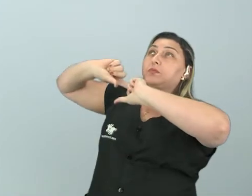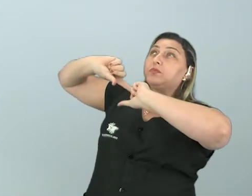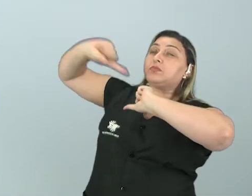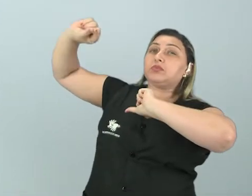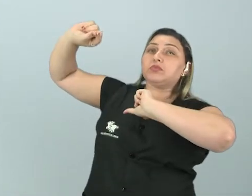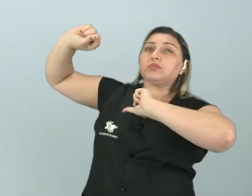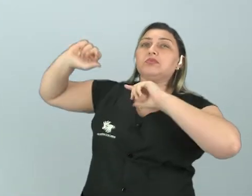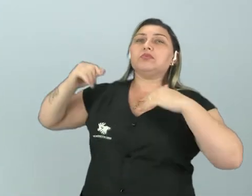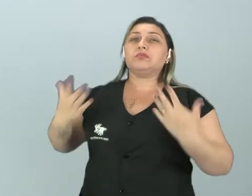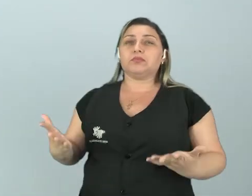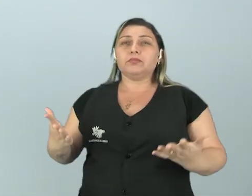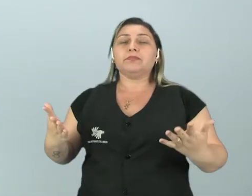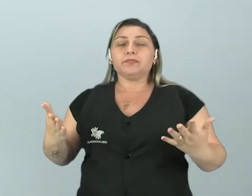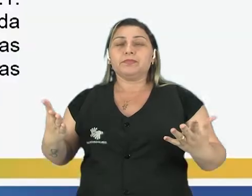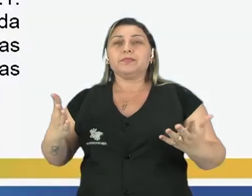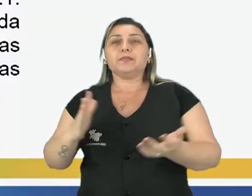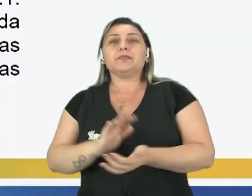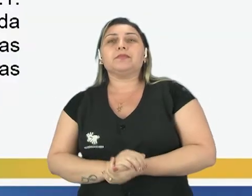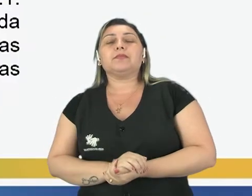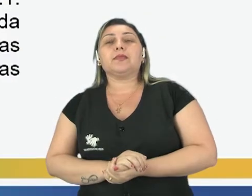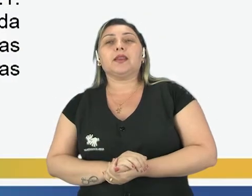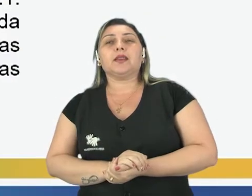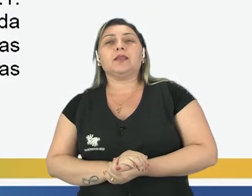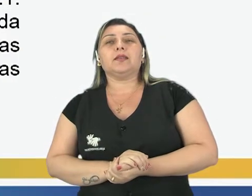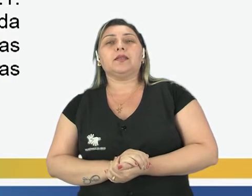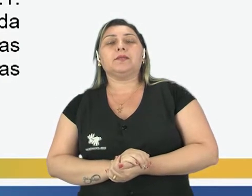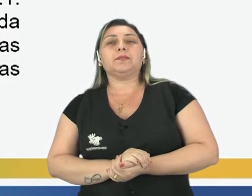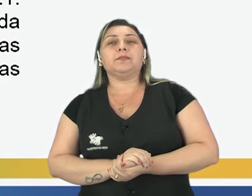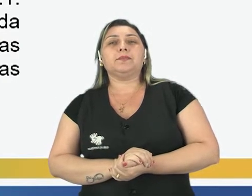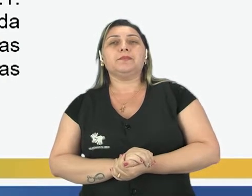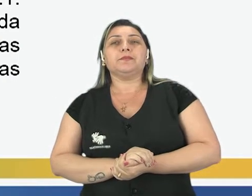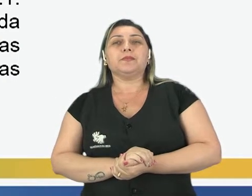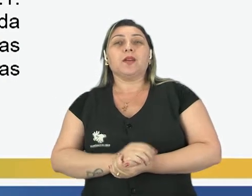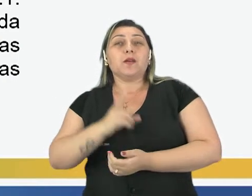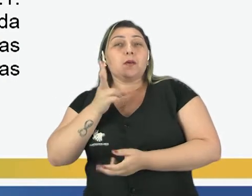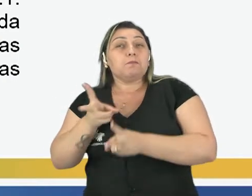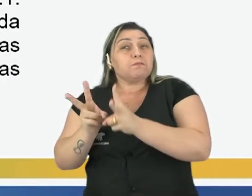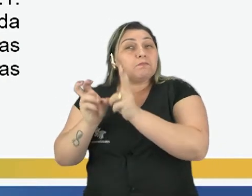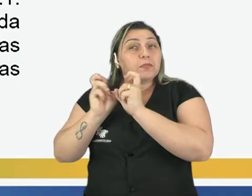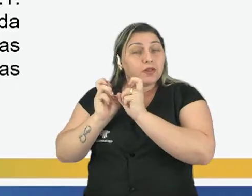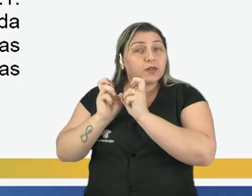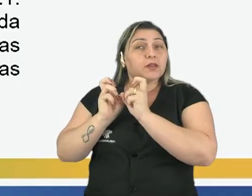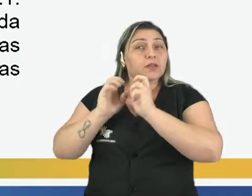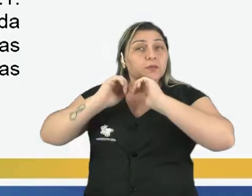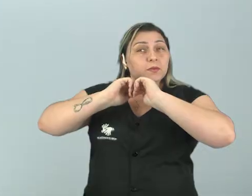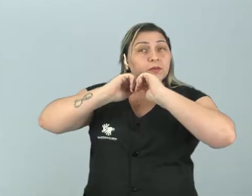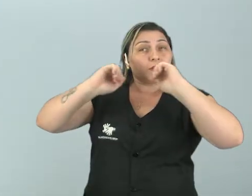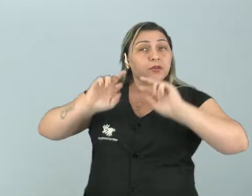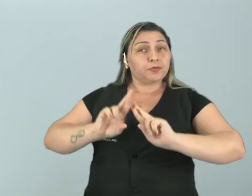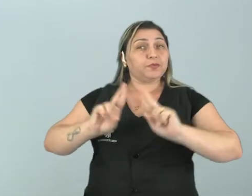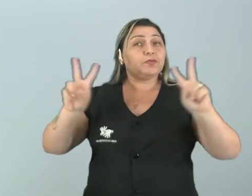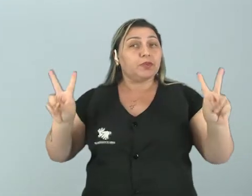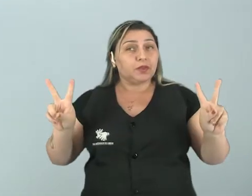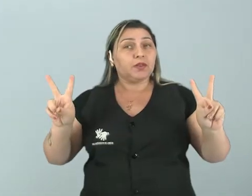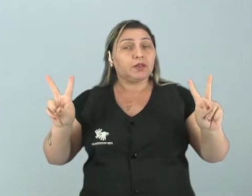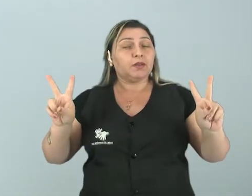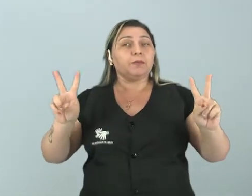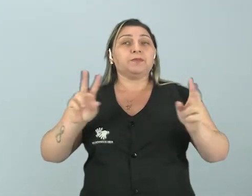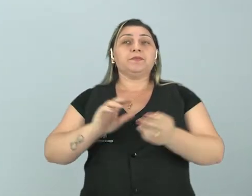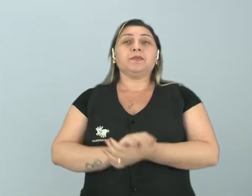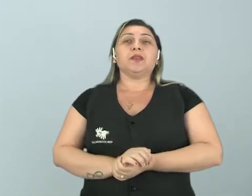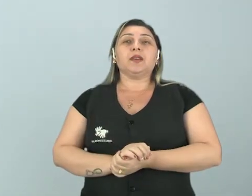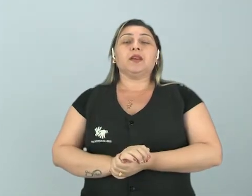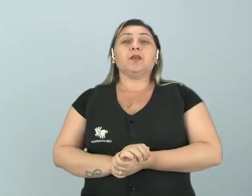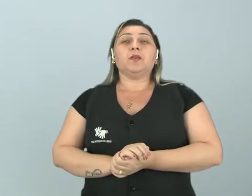visíveis. E aí, eles foram observando essa diferenciação.